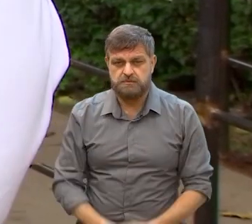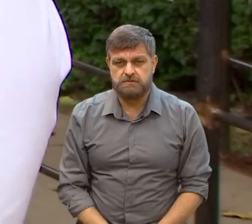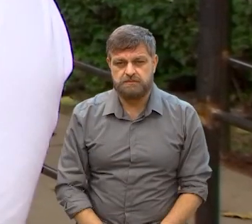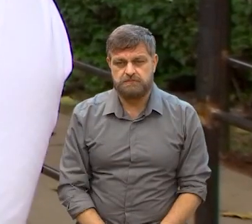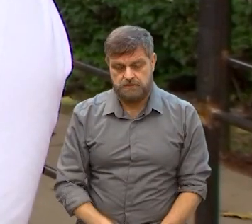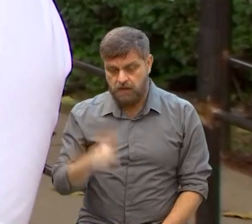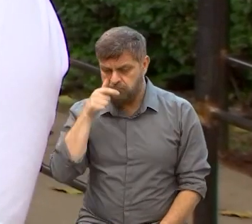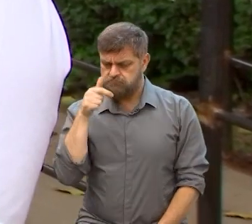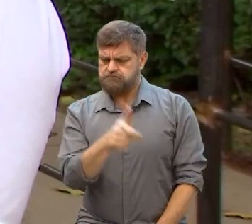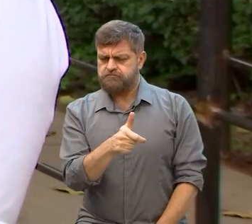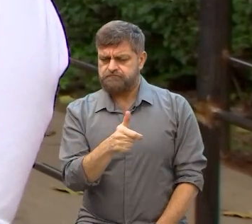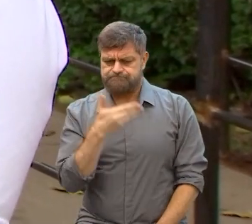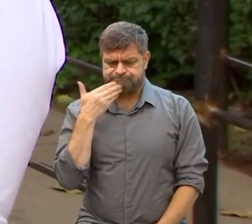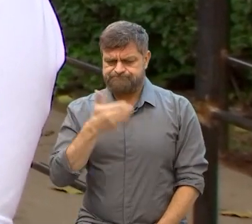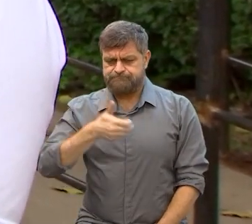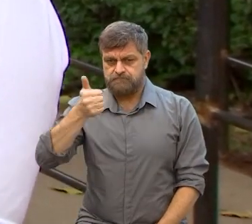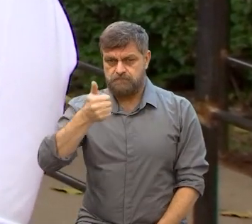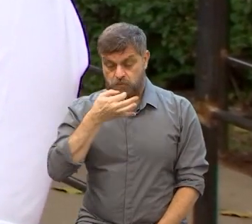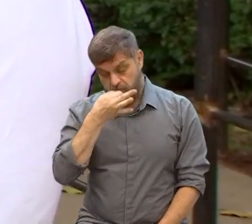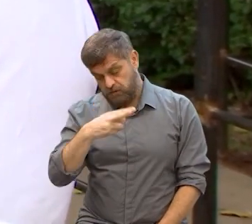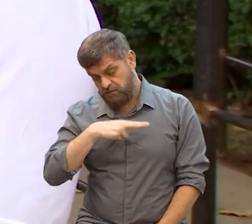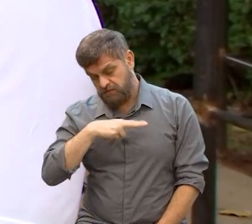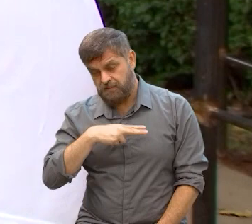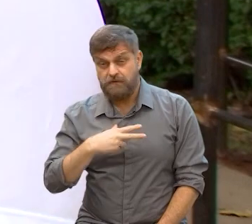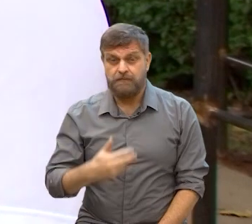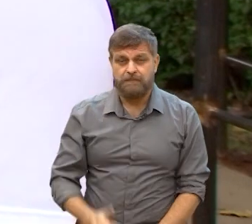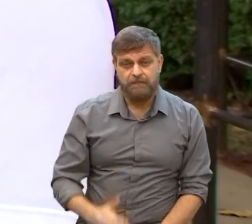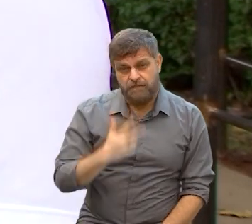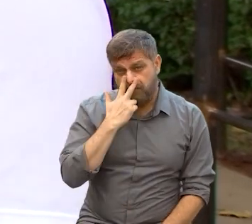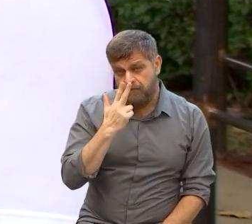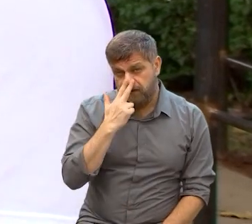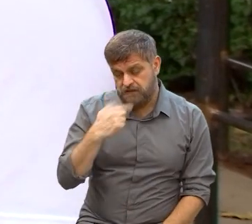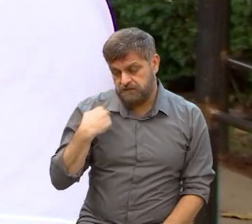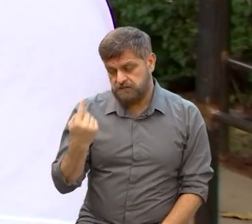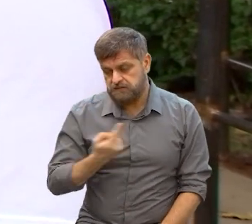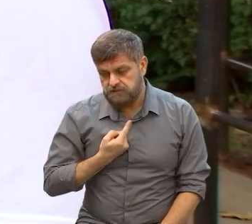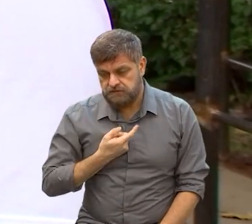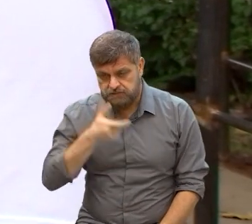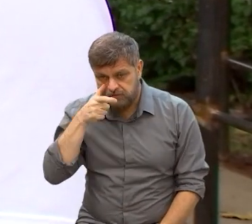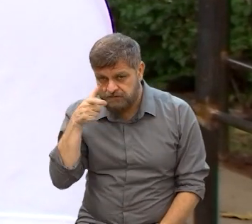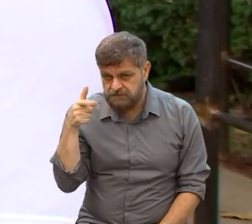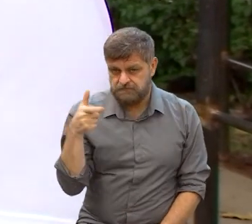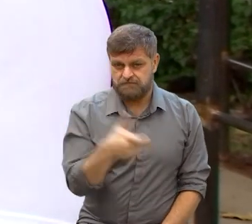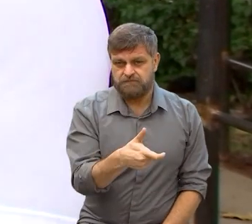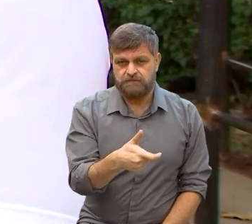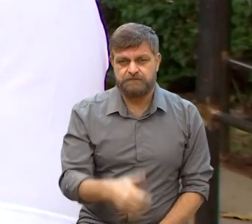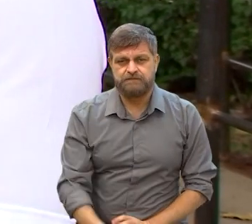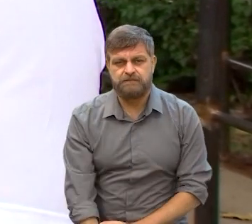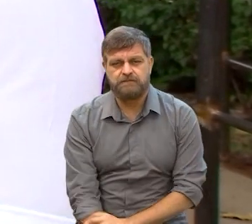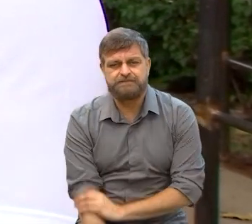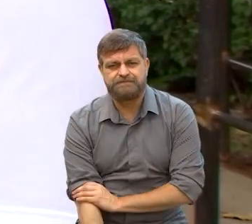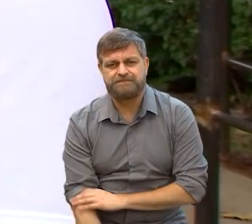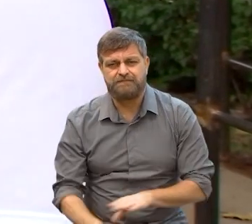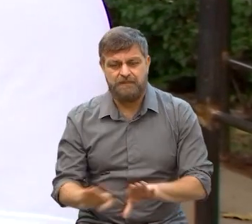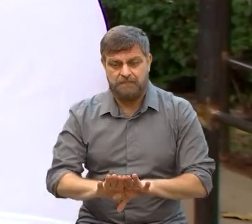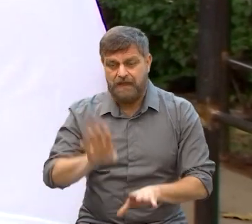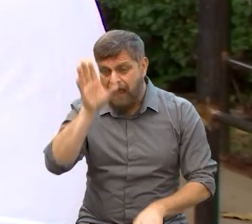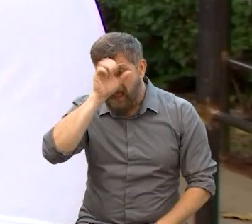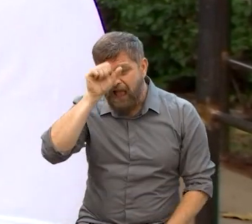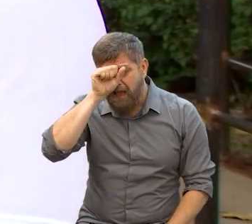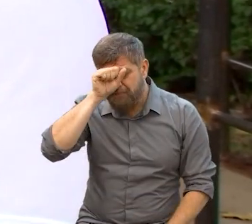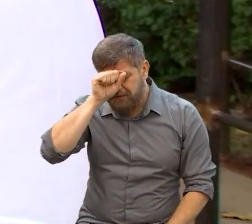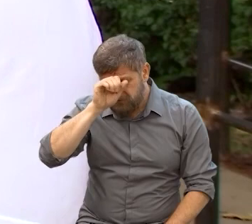bem mais interessante. Porque parece que te dá mais interesse, né? A gente tem mais interesse e também aprende mais